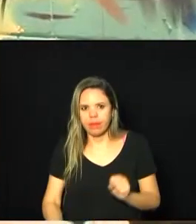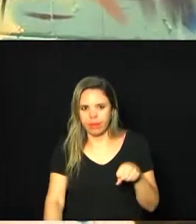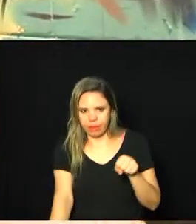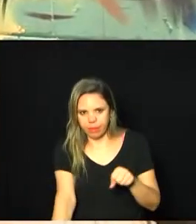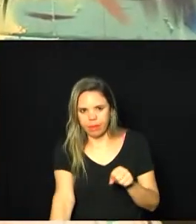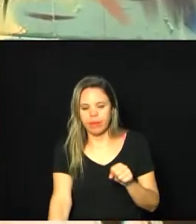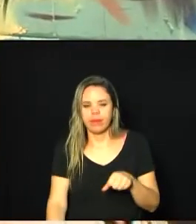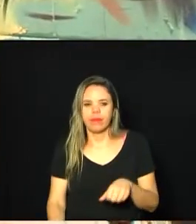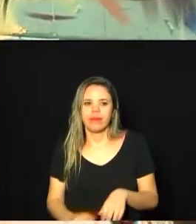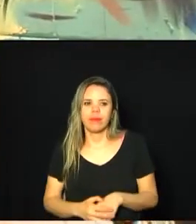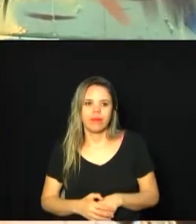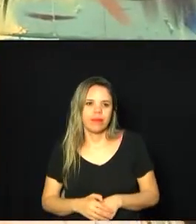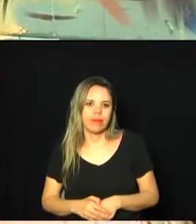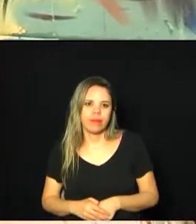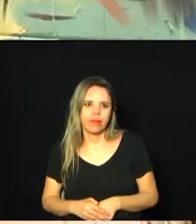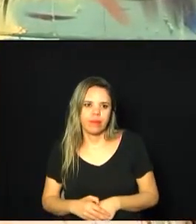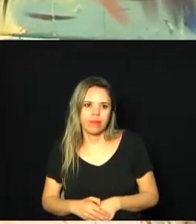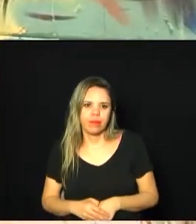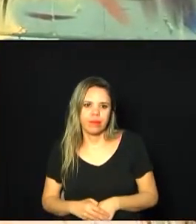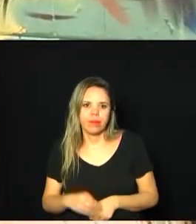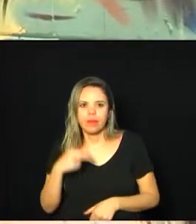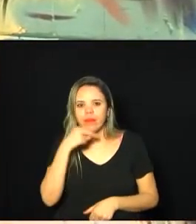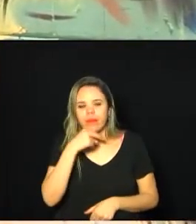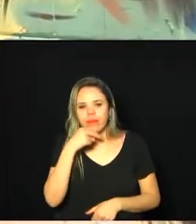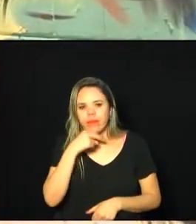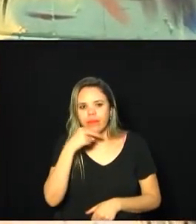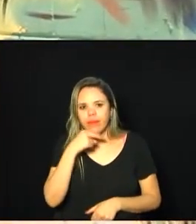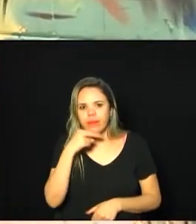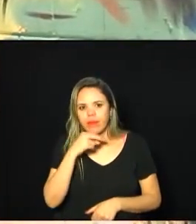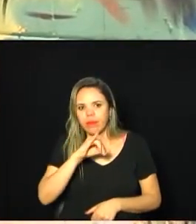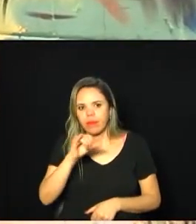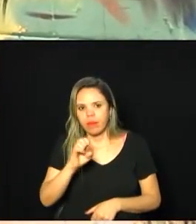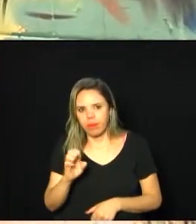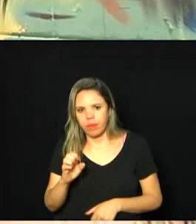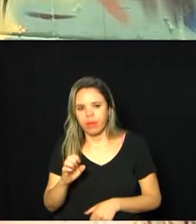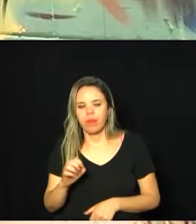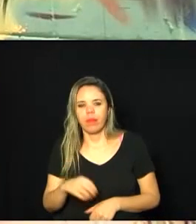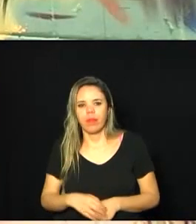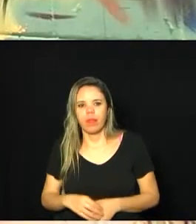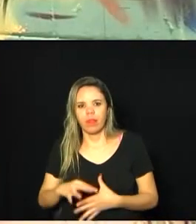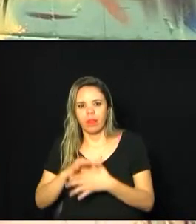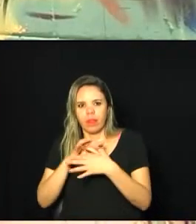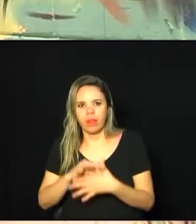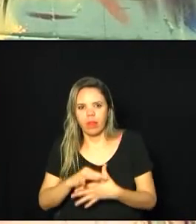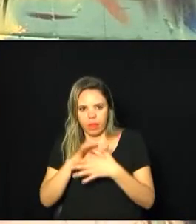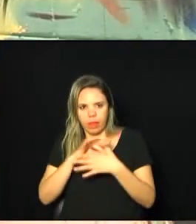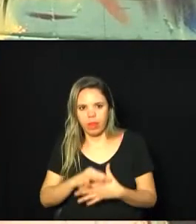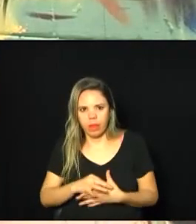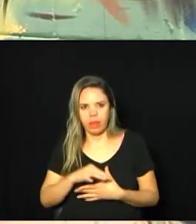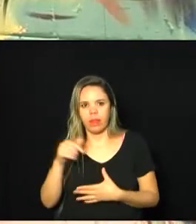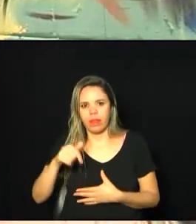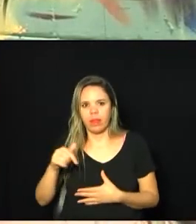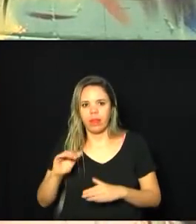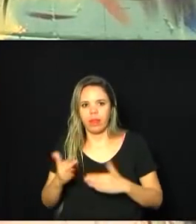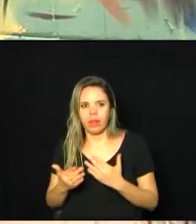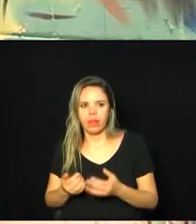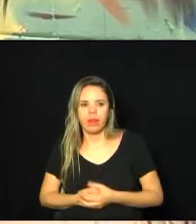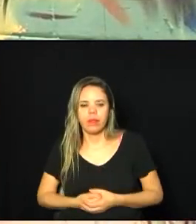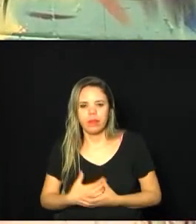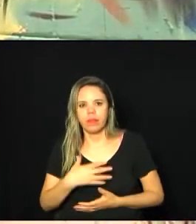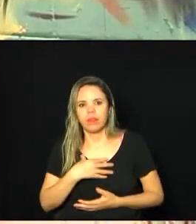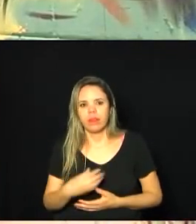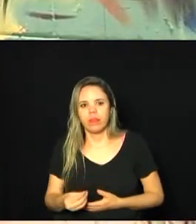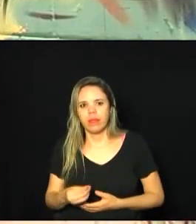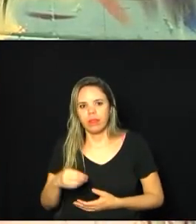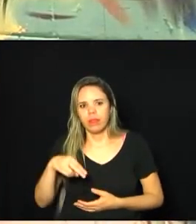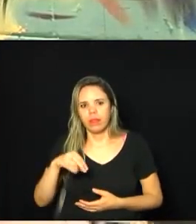Isso, eu sou daqui do bairro. Sou neto do seu José Batista, que é um dos líderes comunitários, e filho